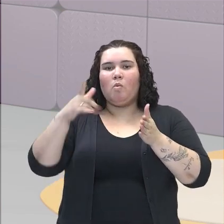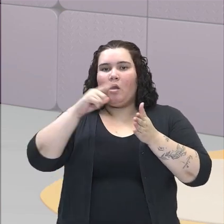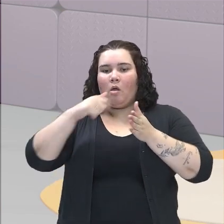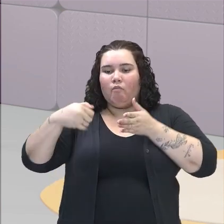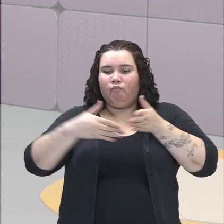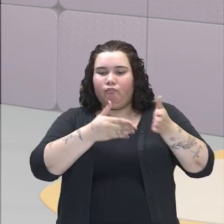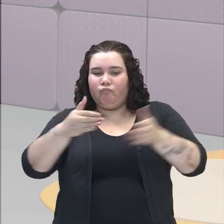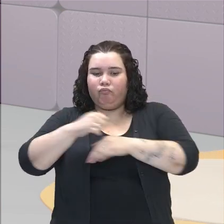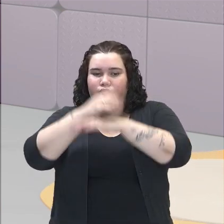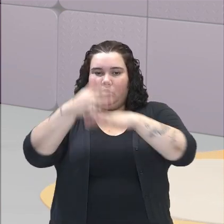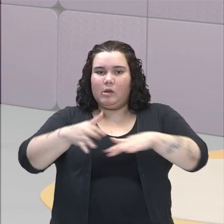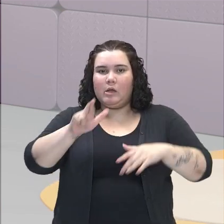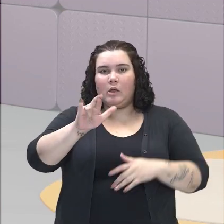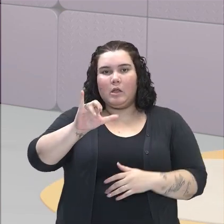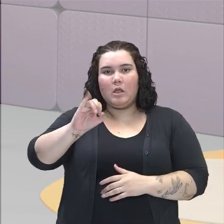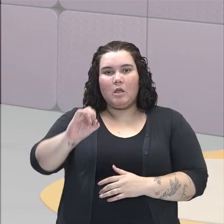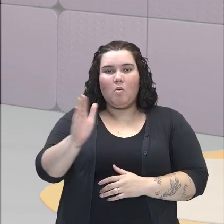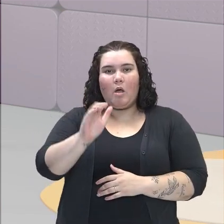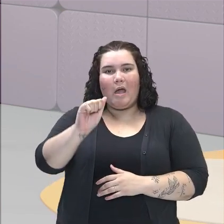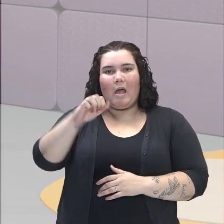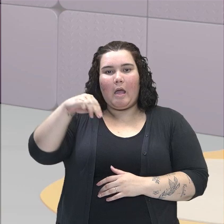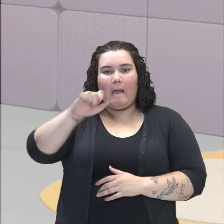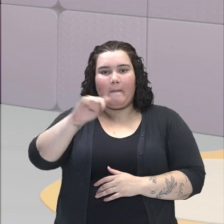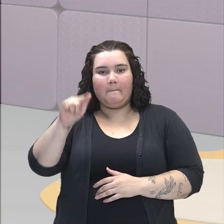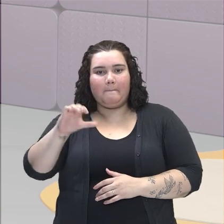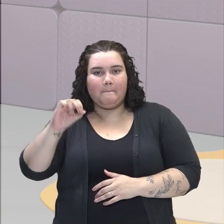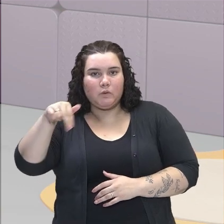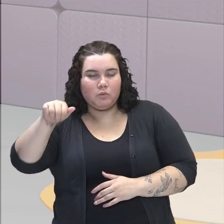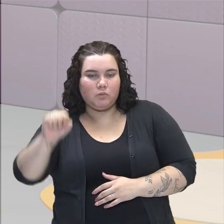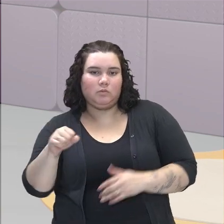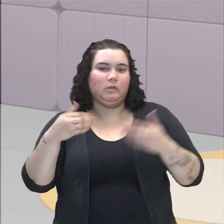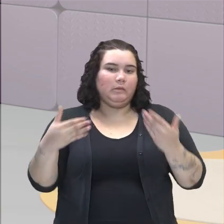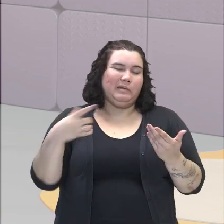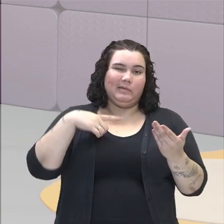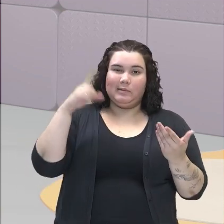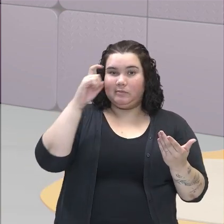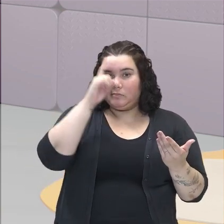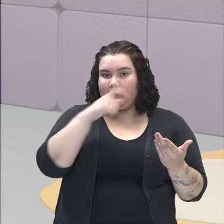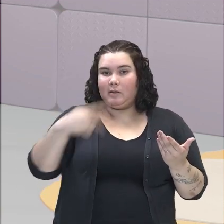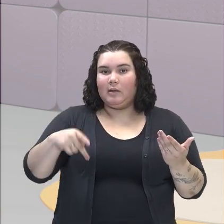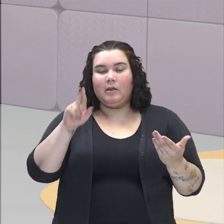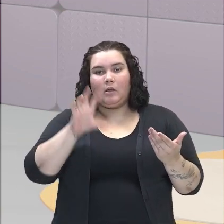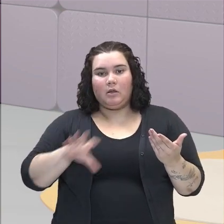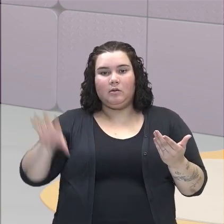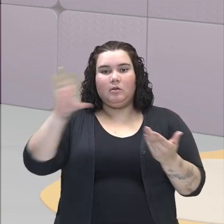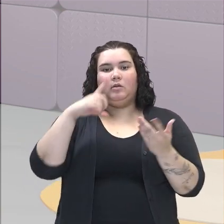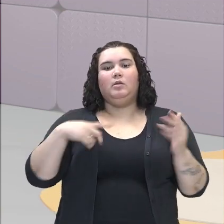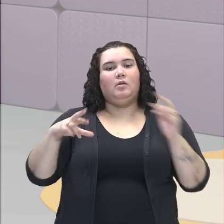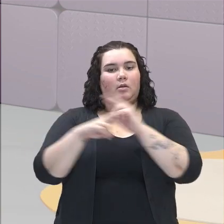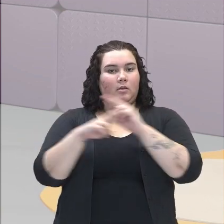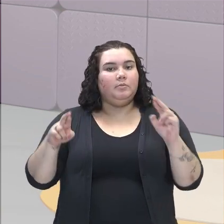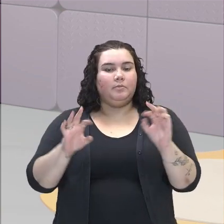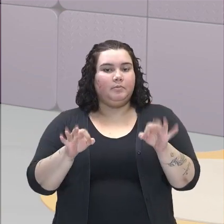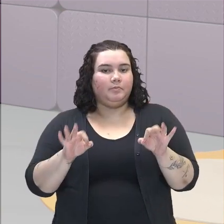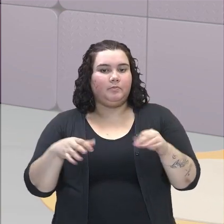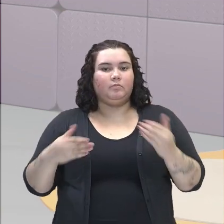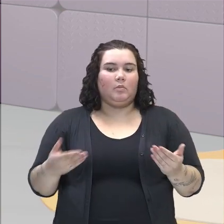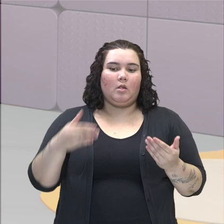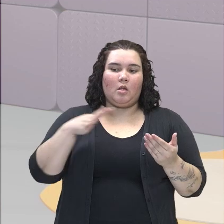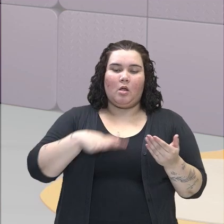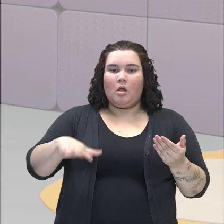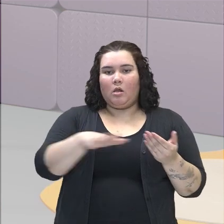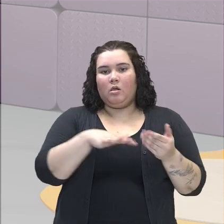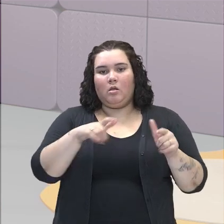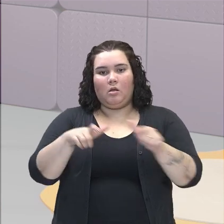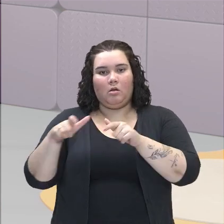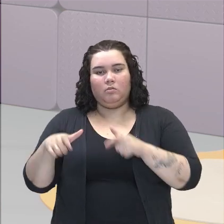Amazonas, né, da bacia hidrográfica amazônica, vem caminhando por ali. Né? Então tem uma dificuldade ainda maior aqui na nossa região com relação a isso ainda. Né? As